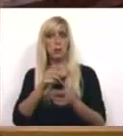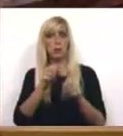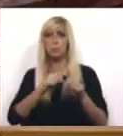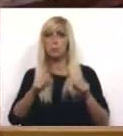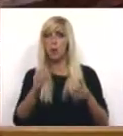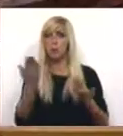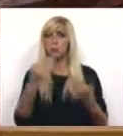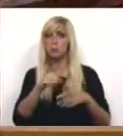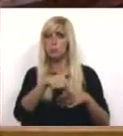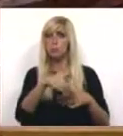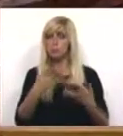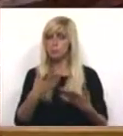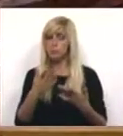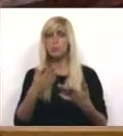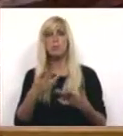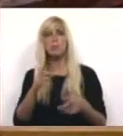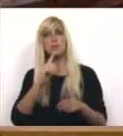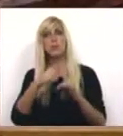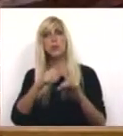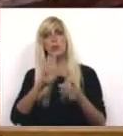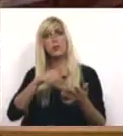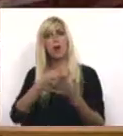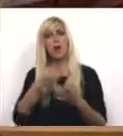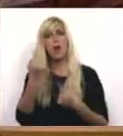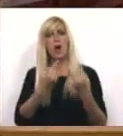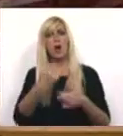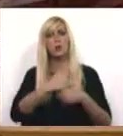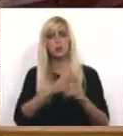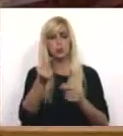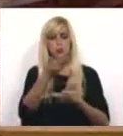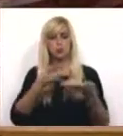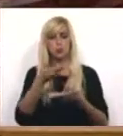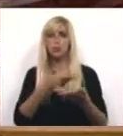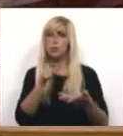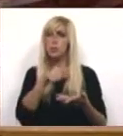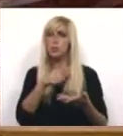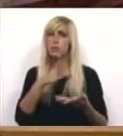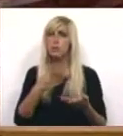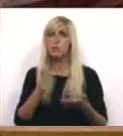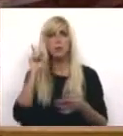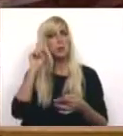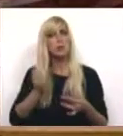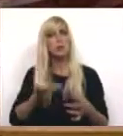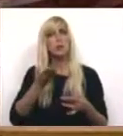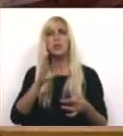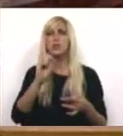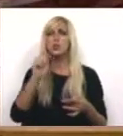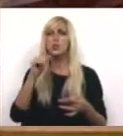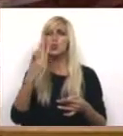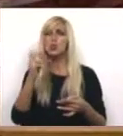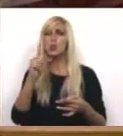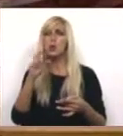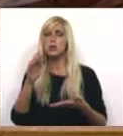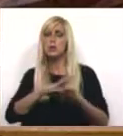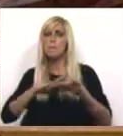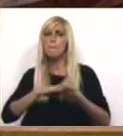prazo e beneficiam exclusivamente alguns setores económicos restritos, onde prevalecem as celuloses. Foi, aliás, na